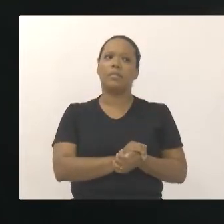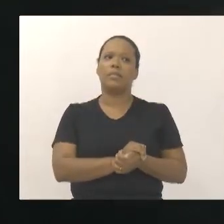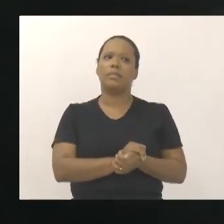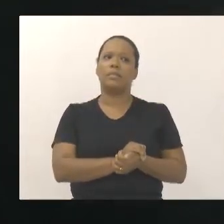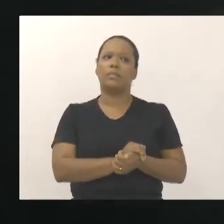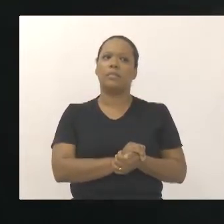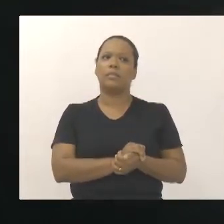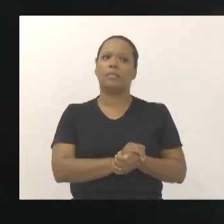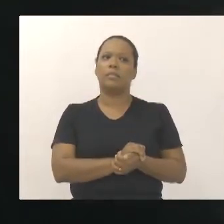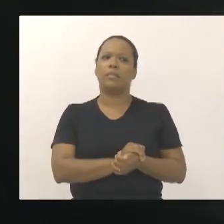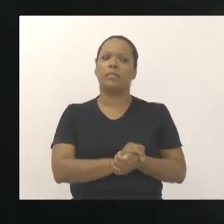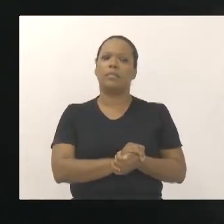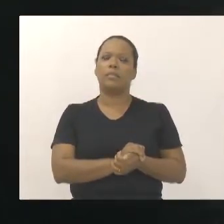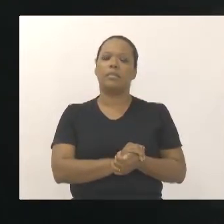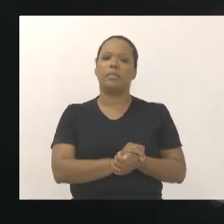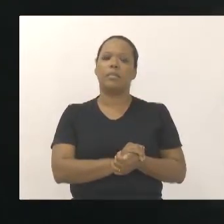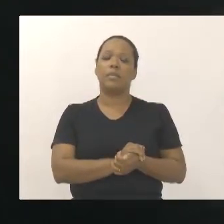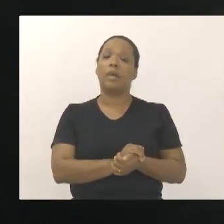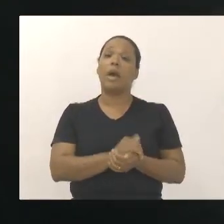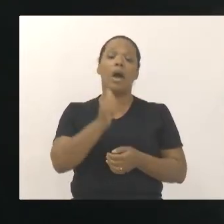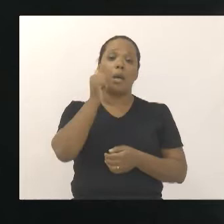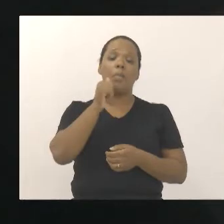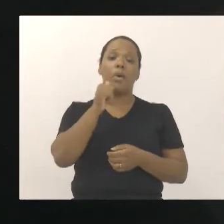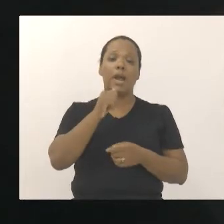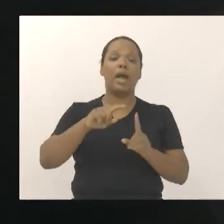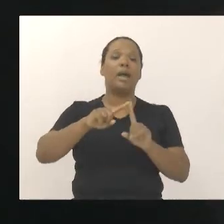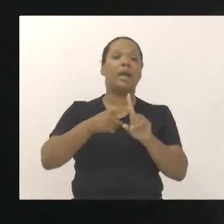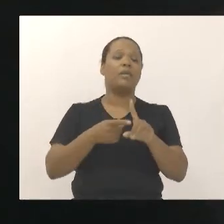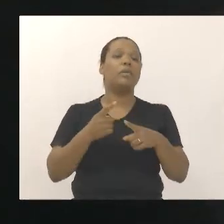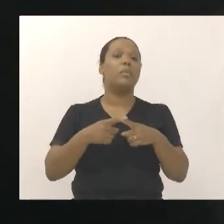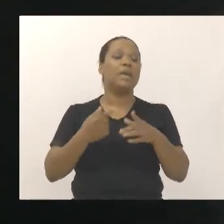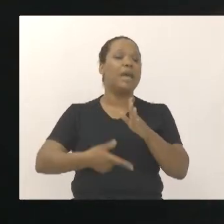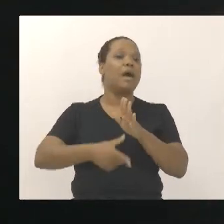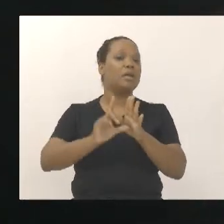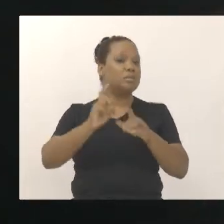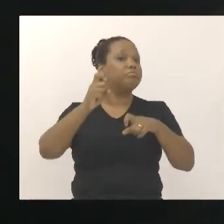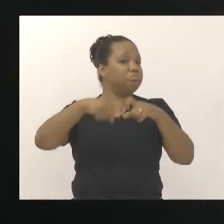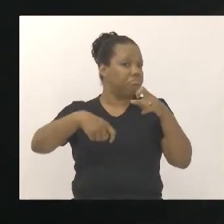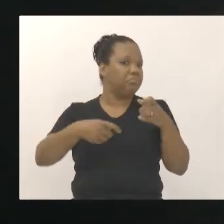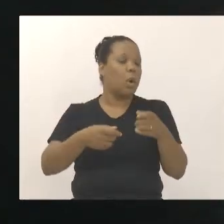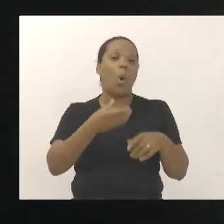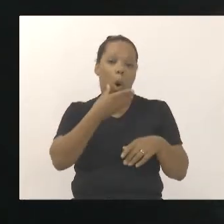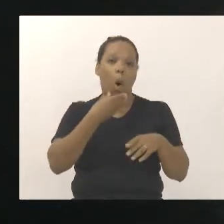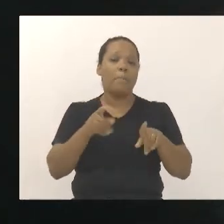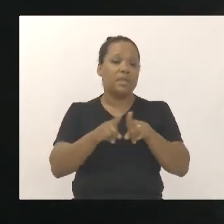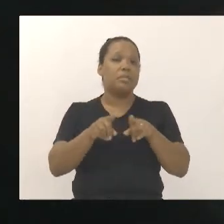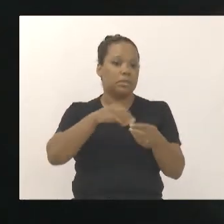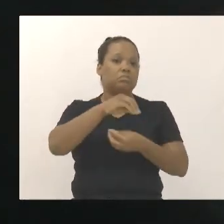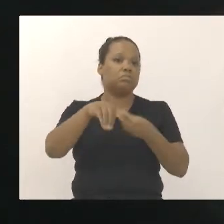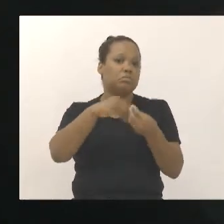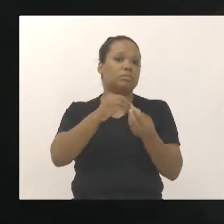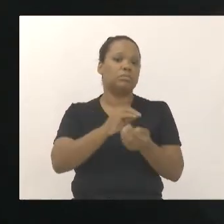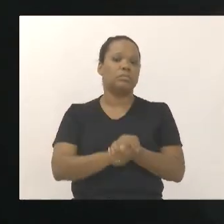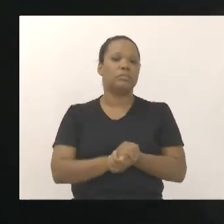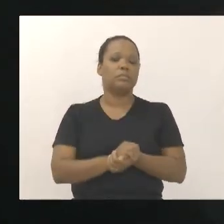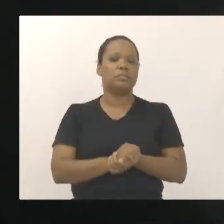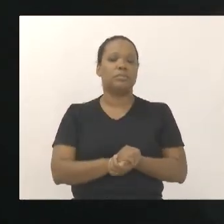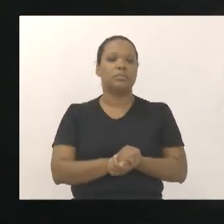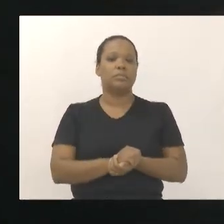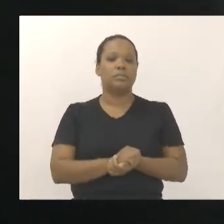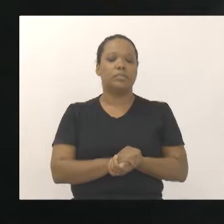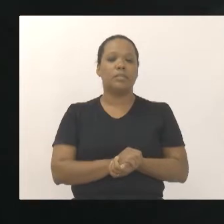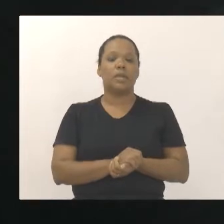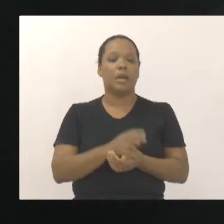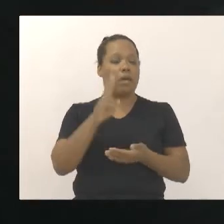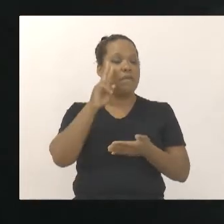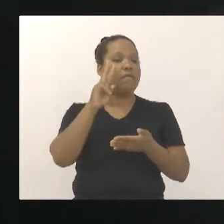de amor, um ato conjunto. Então eu não quero caminhar para essa discussão. Ouvi atentamente aqui as alegações na tribuna do Dr.